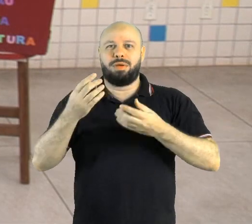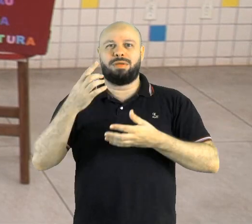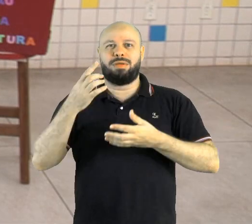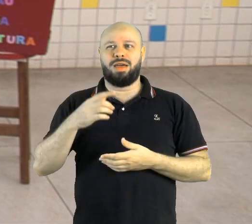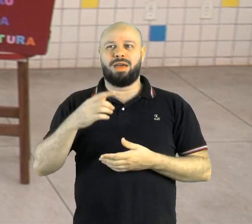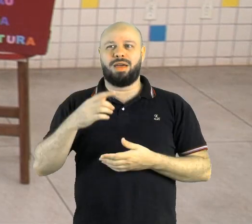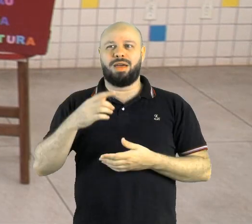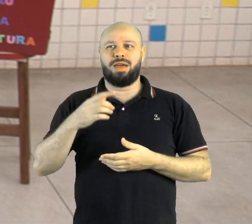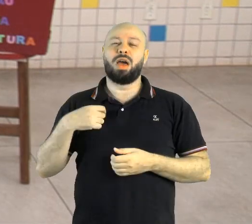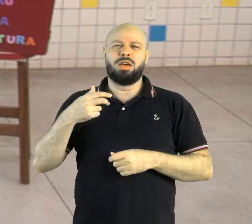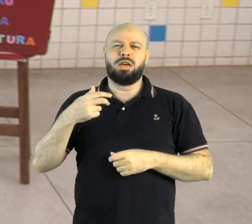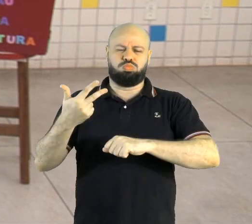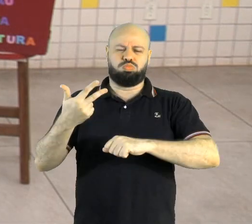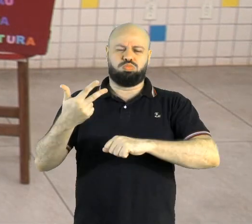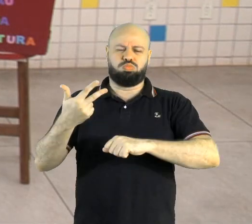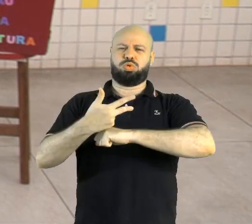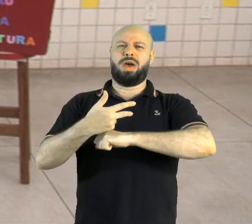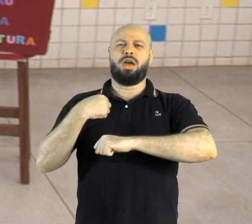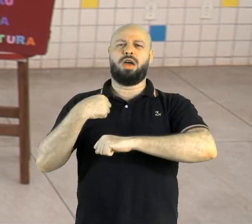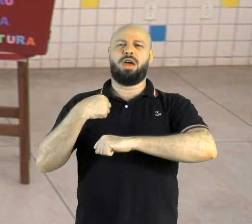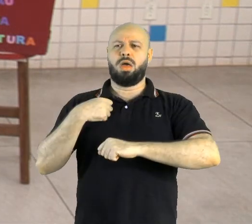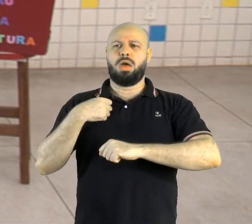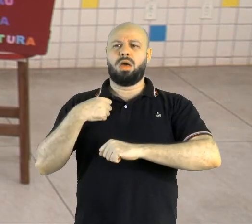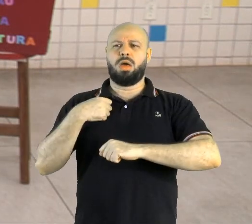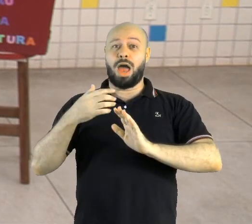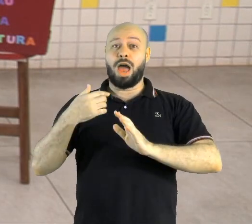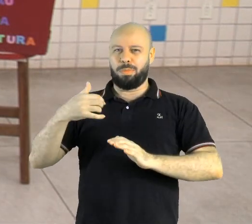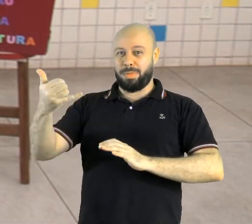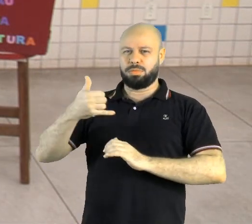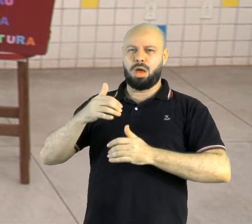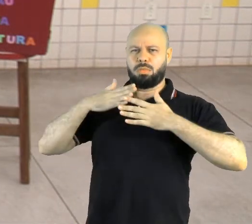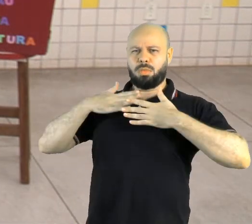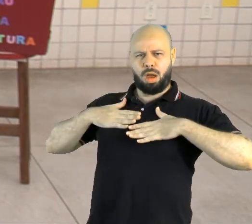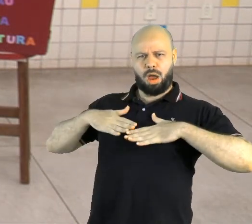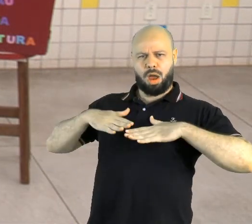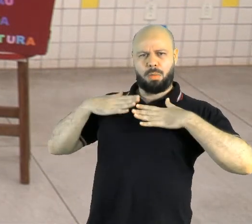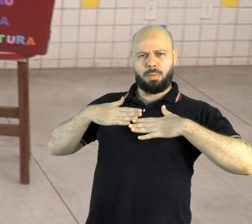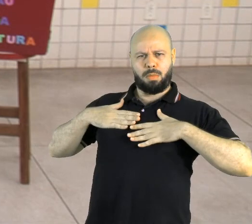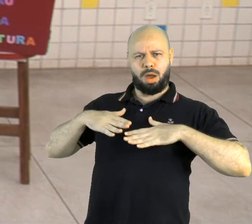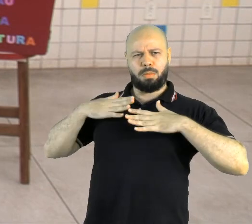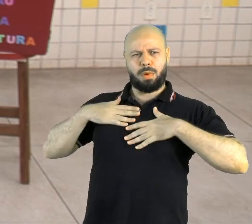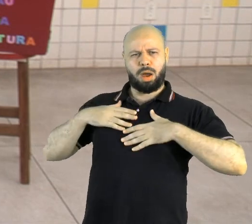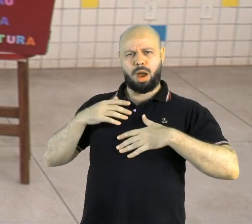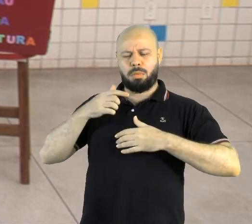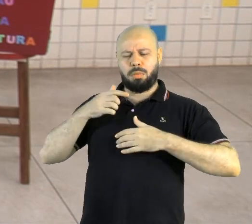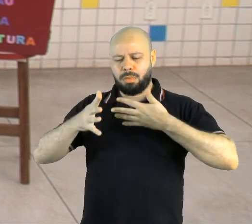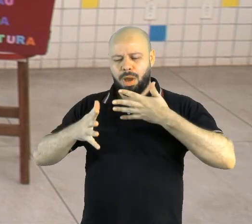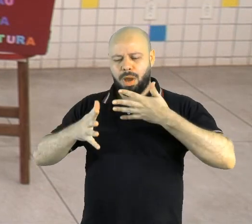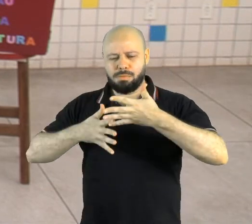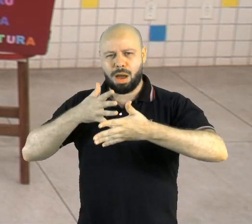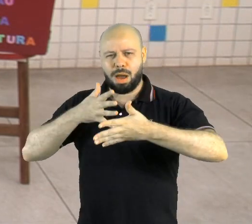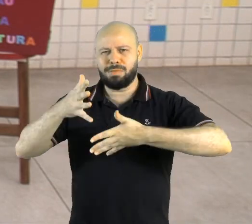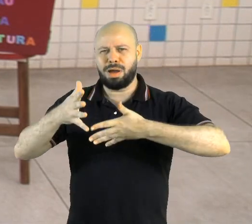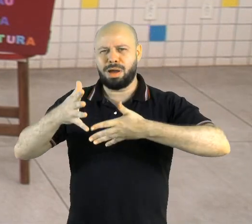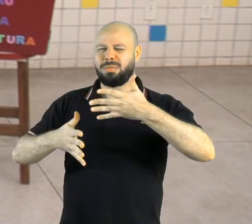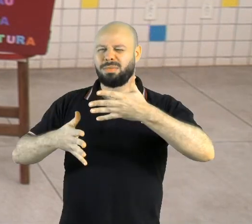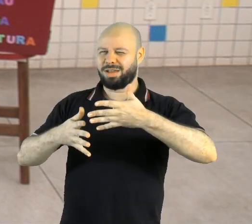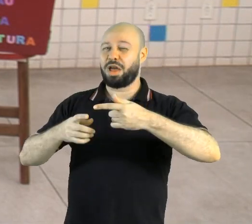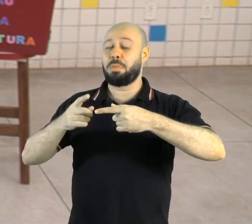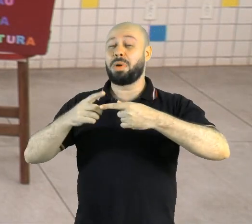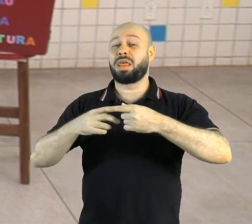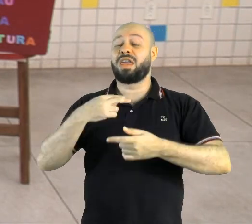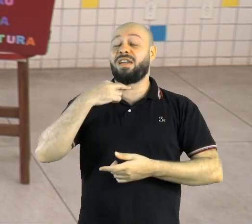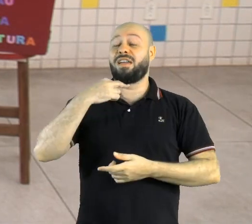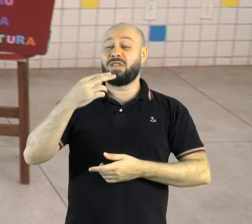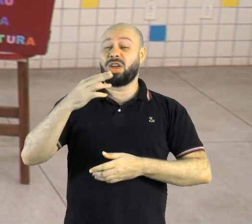estou aqui gravando para vocês, aí sempre falo assim, calma, fala mais lentamente. Por quê? Porque na voz,